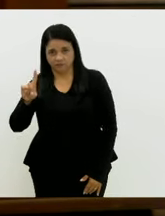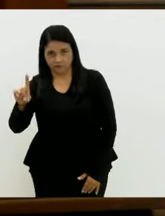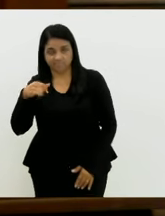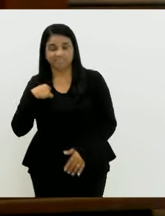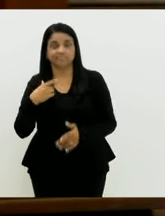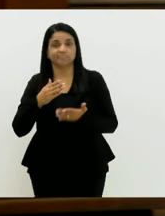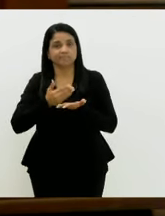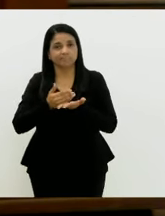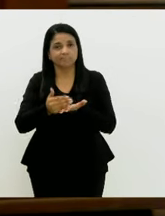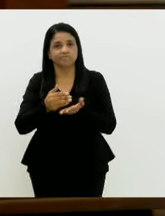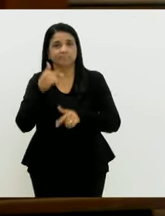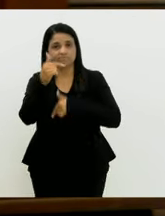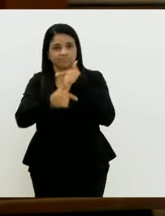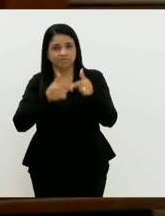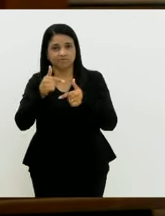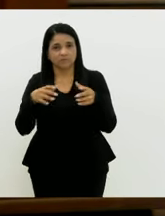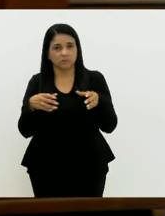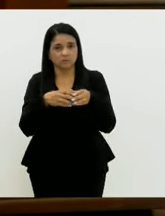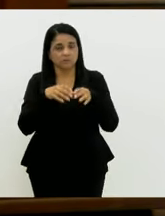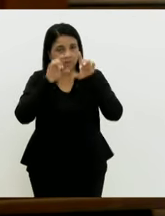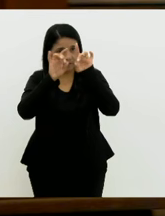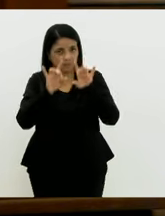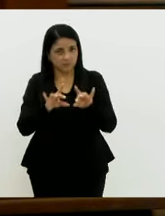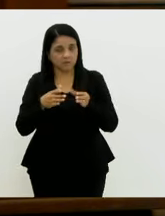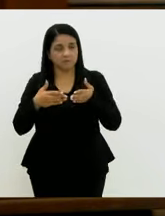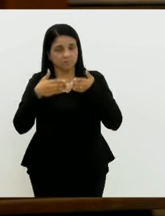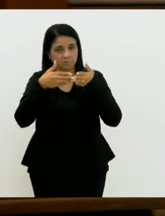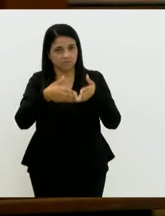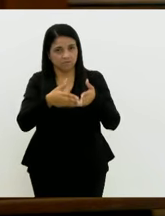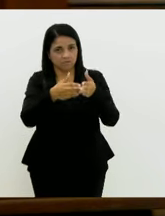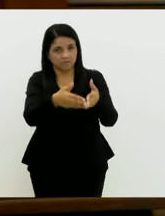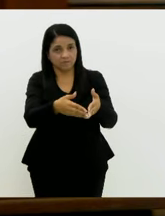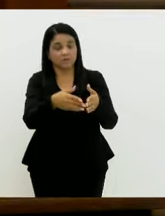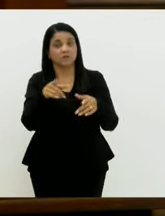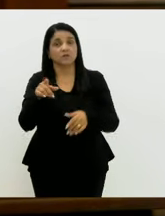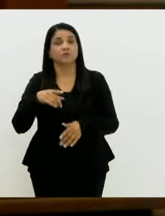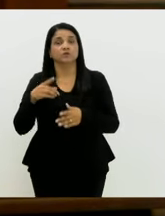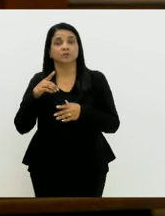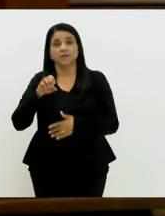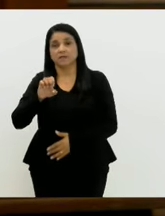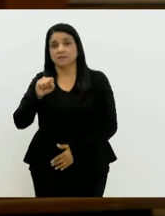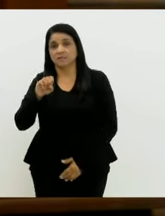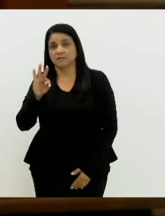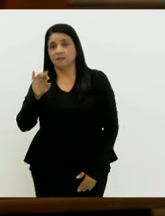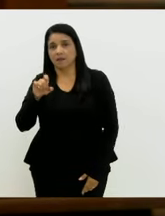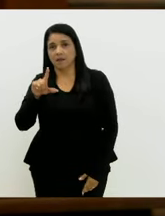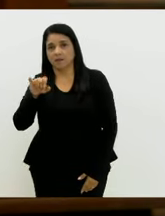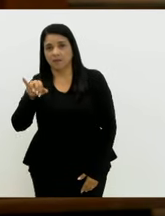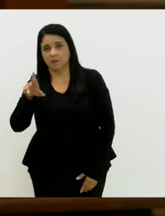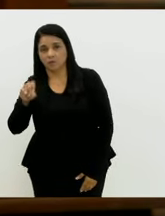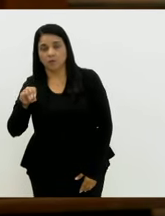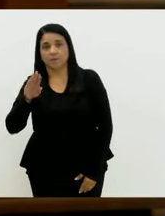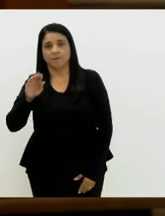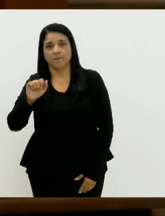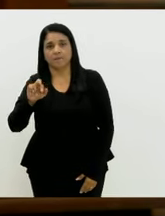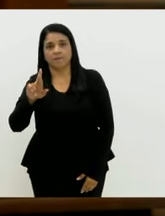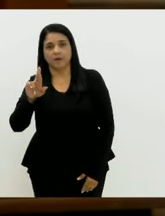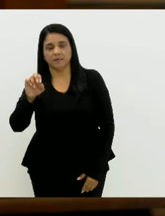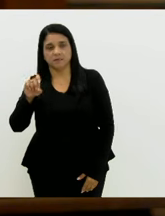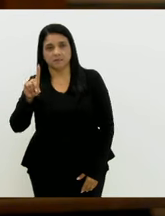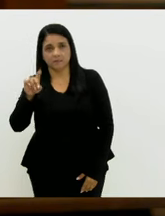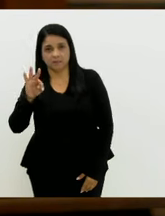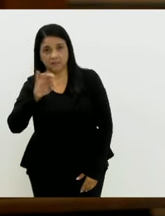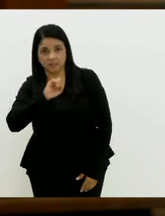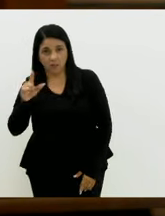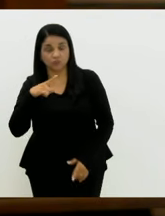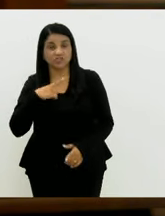da Comissão Especial da Indústria Naval, o estaleiro Brasfels, ele tinha cerca de 600 trabalhadores.